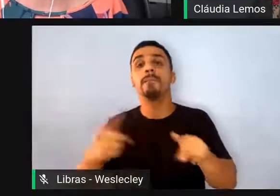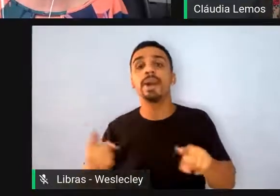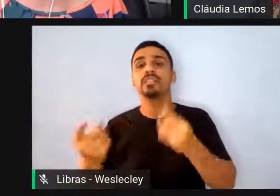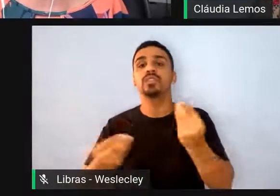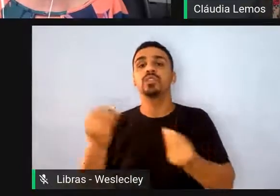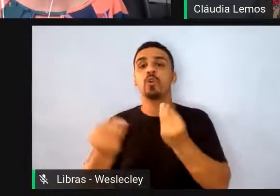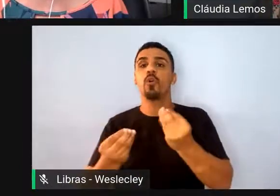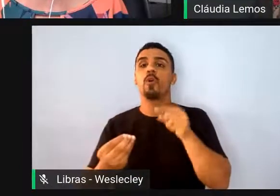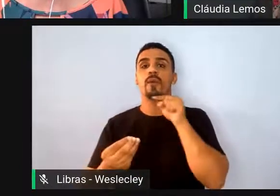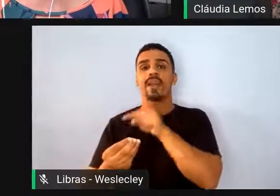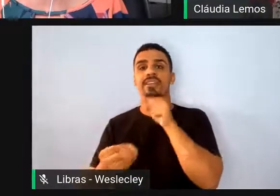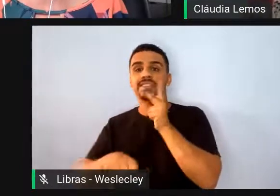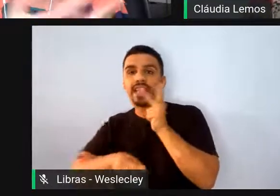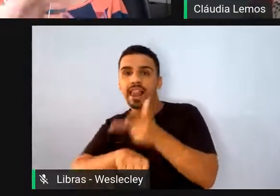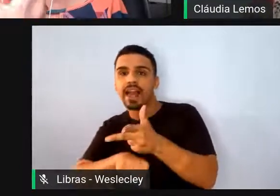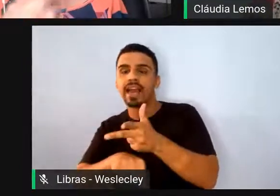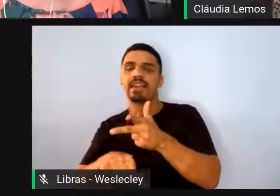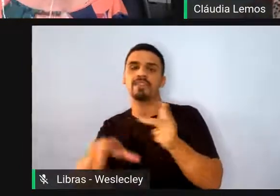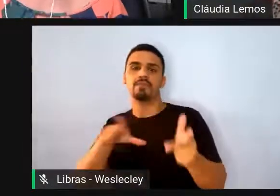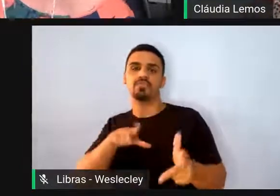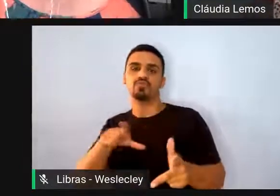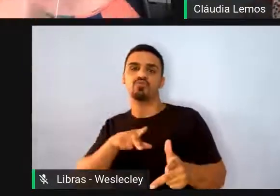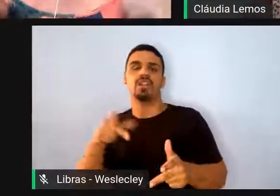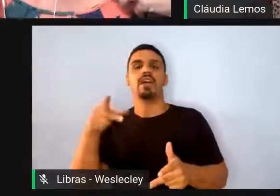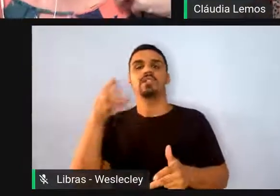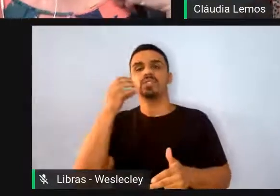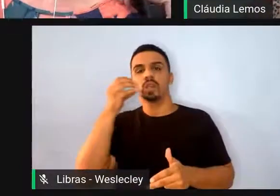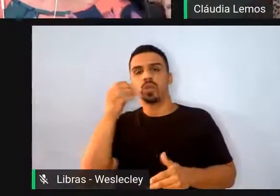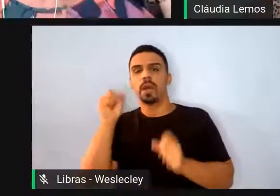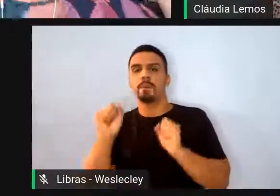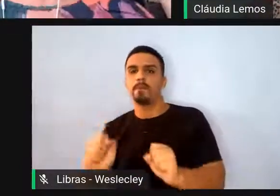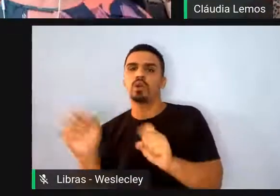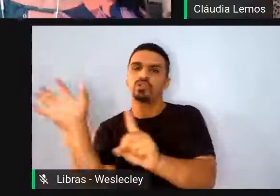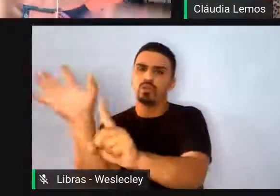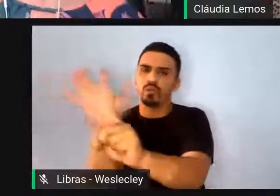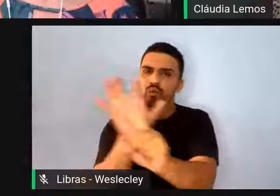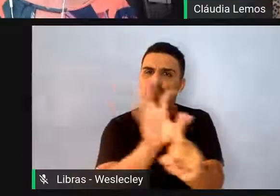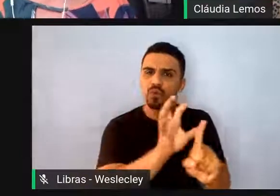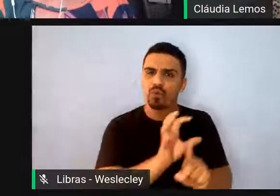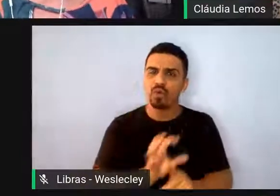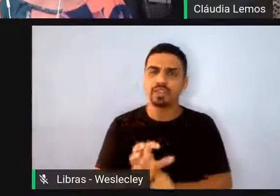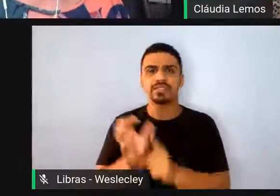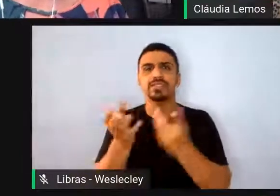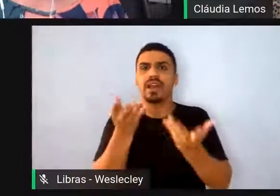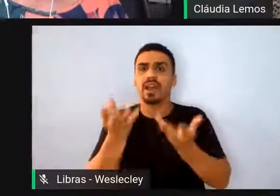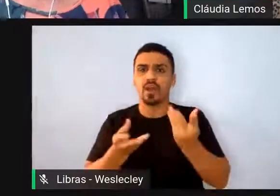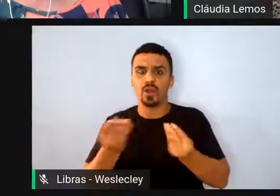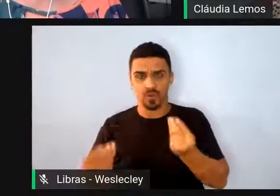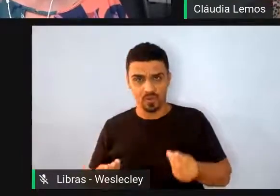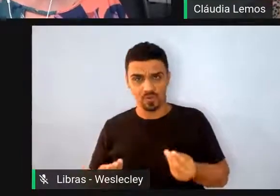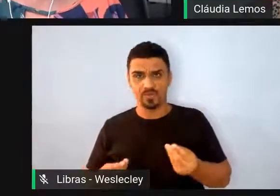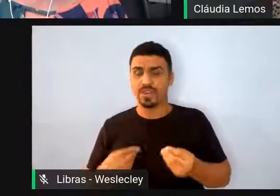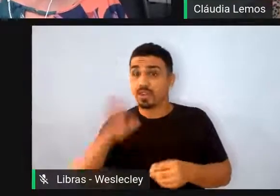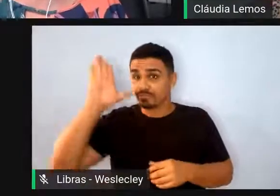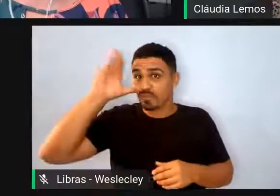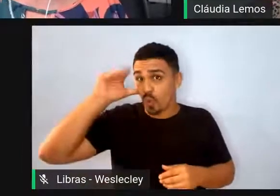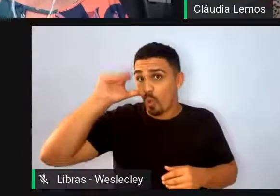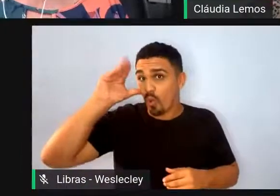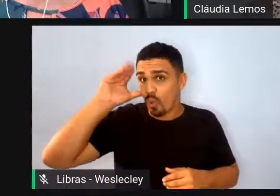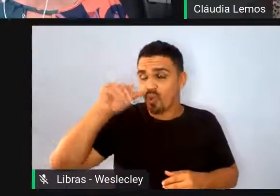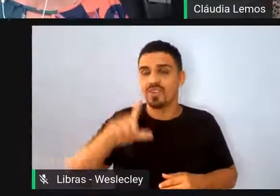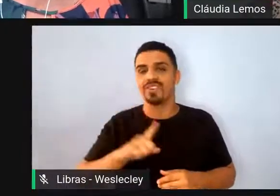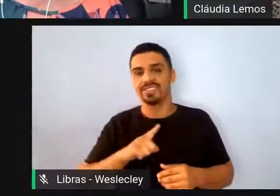impactar de fato o que está acontecendo, ou a recepção do conteúdo da sessão plenária, né? Eu estou bem curiosa para saber, e eu estou